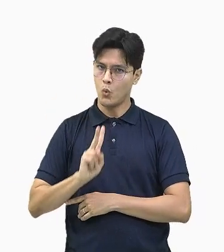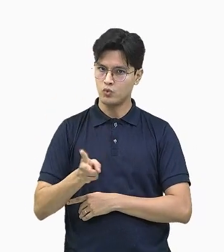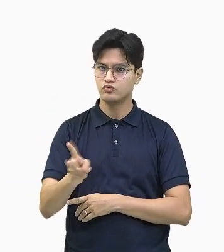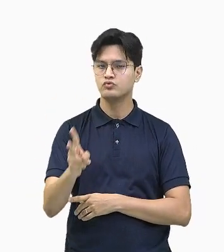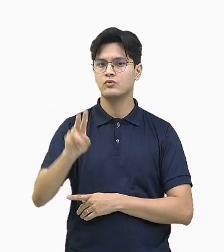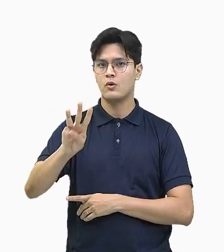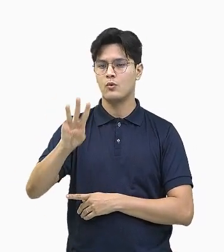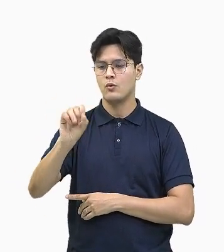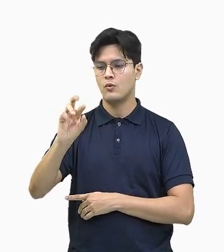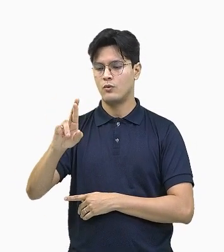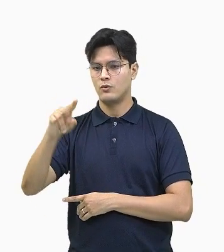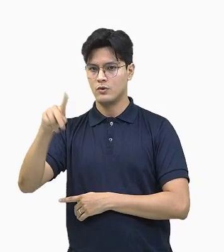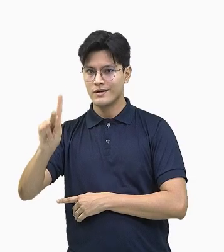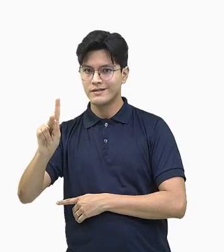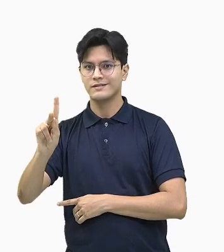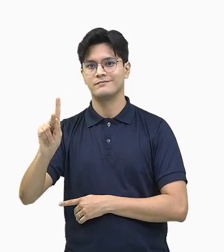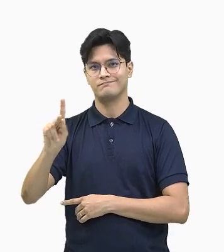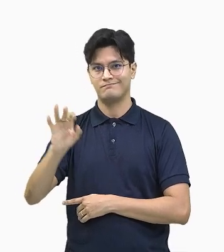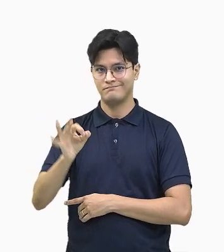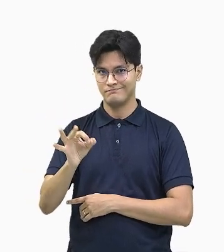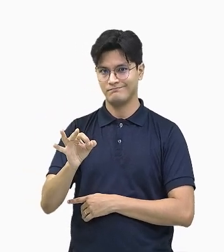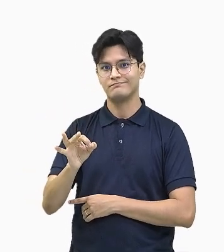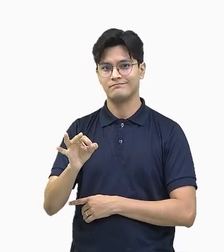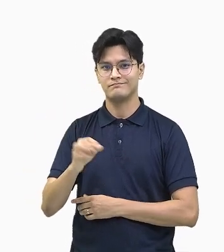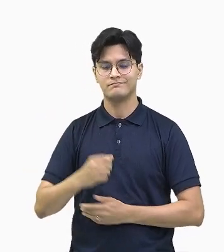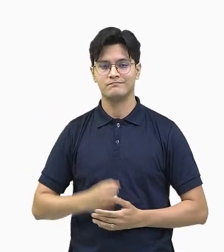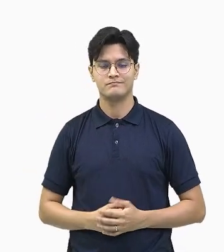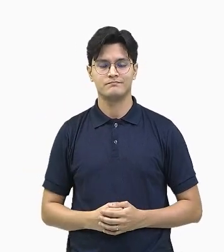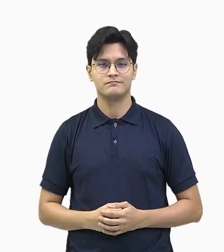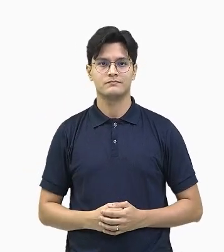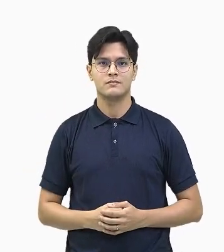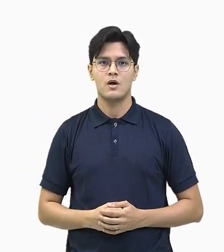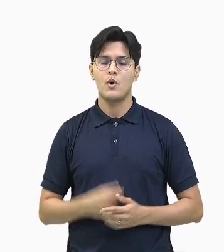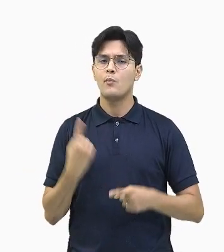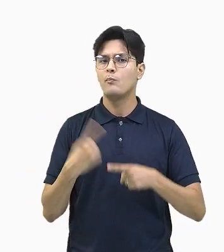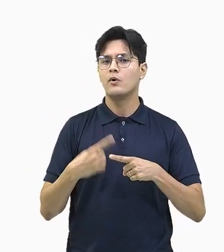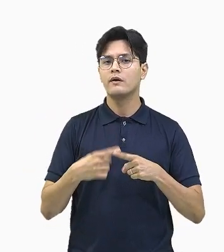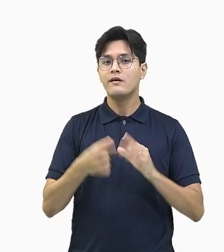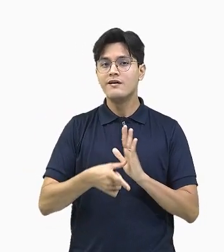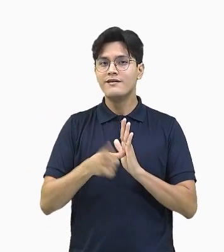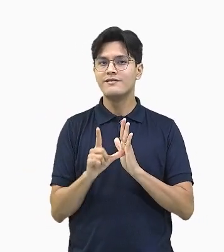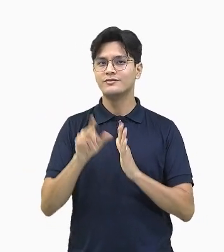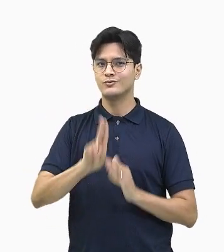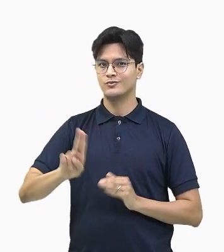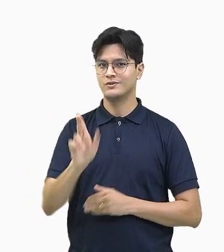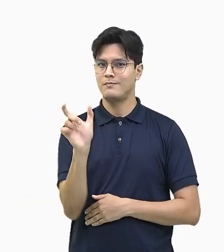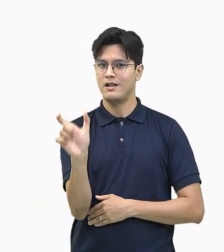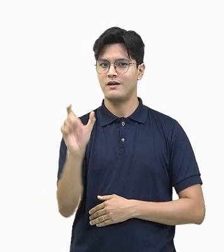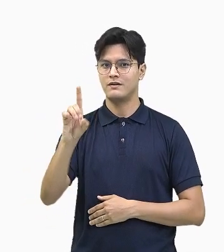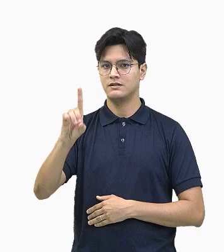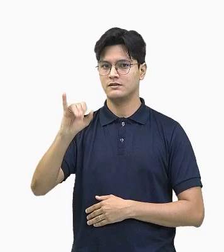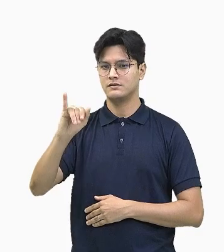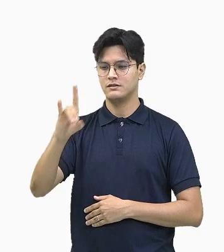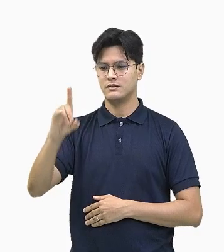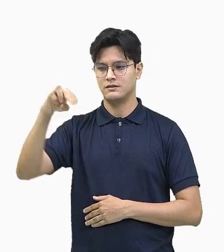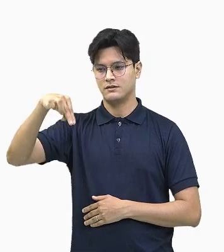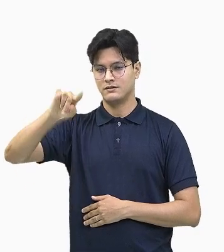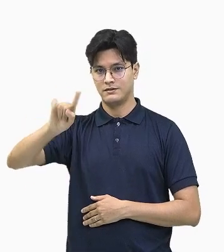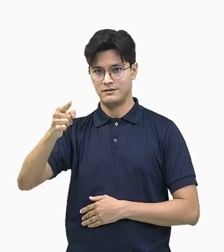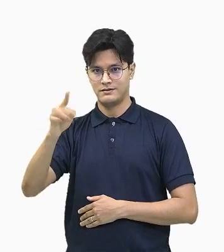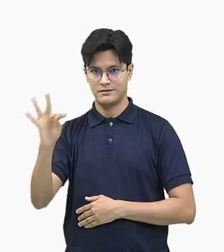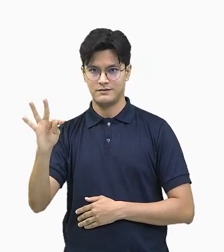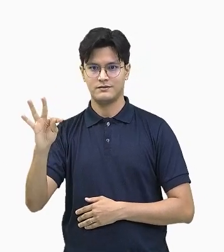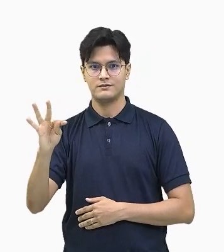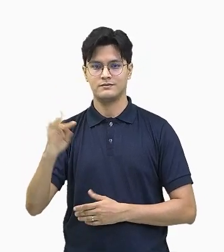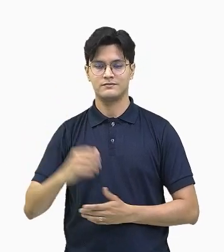não coloca o ed quando a gente utiliza o didn't aqui. Então, olha outro exemplo. They didn't go